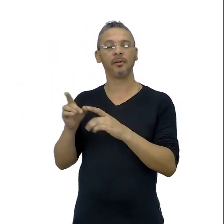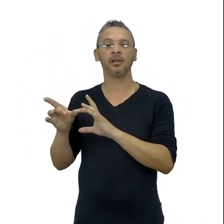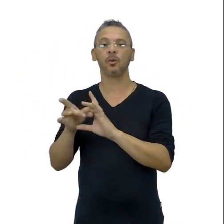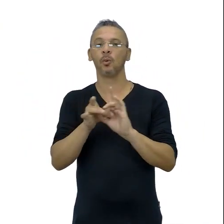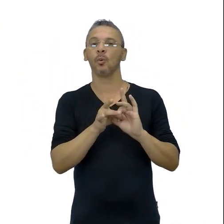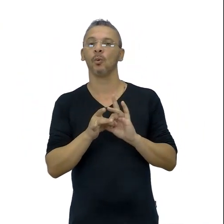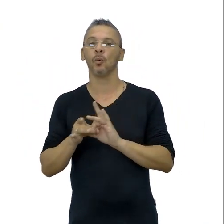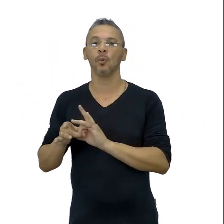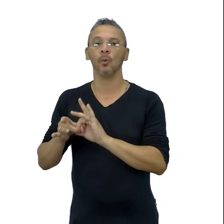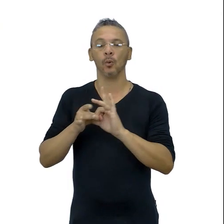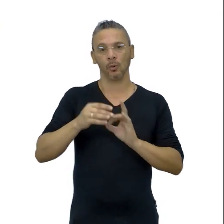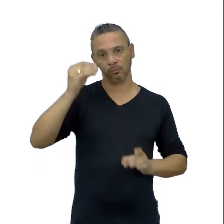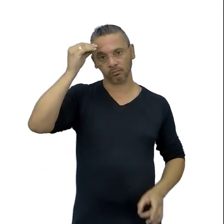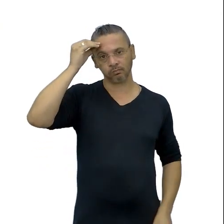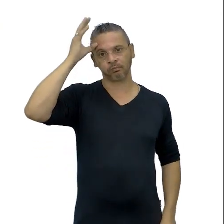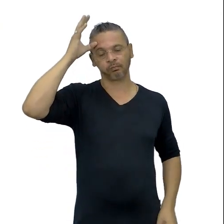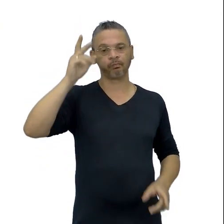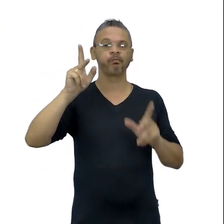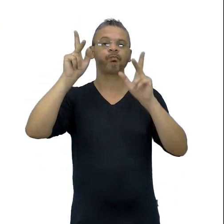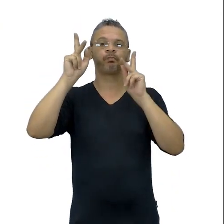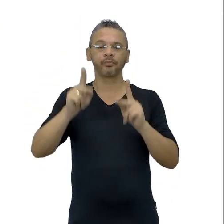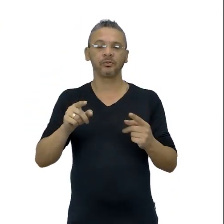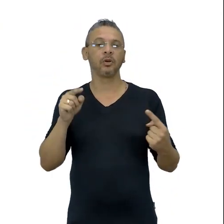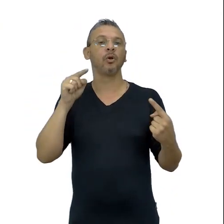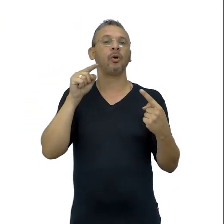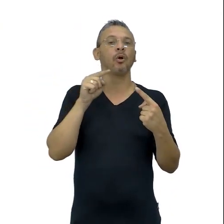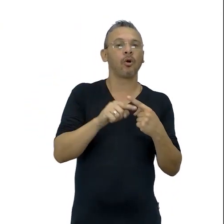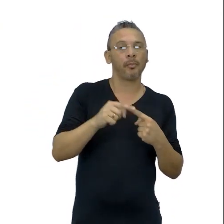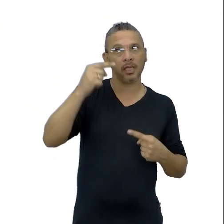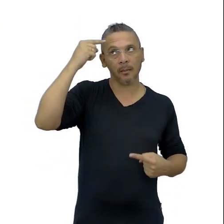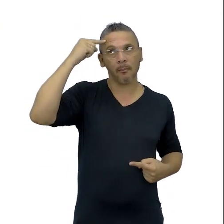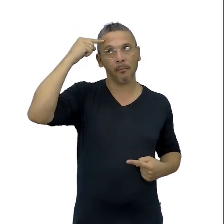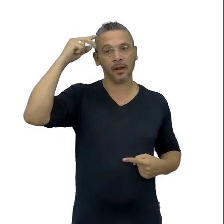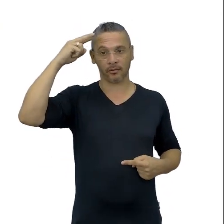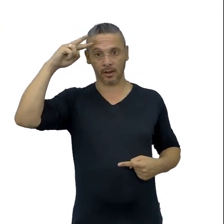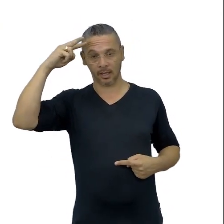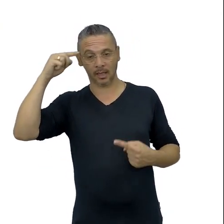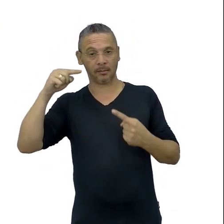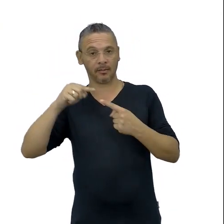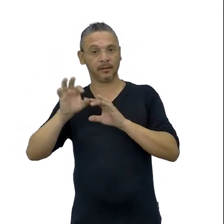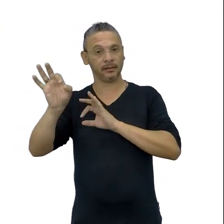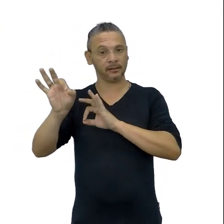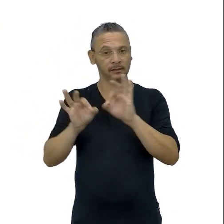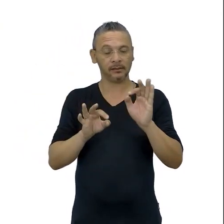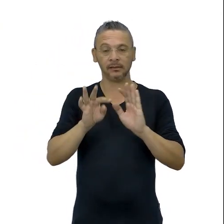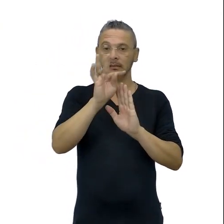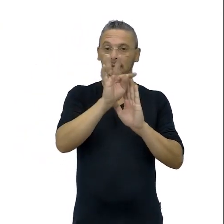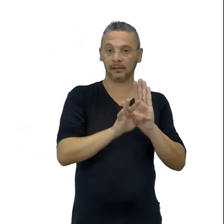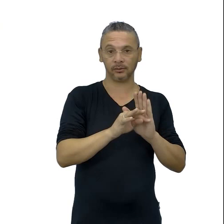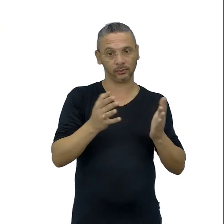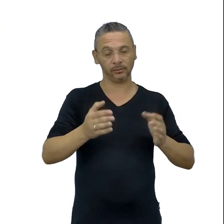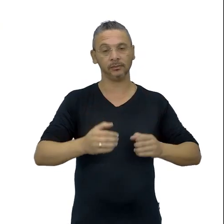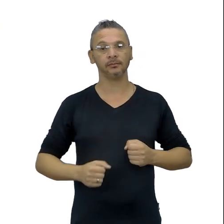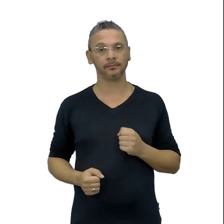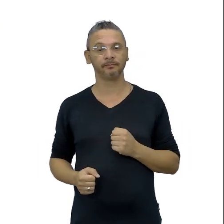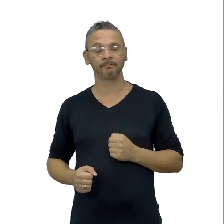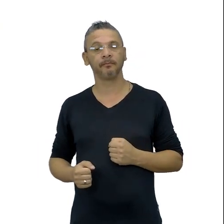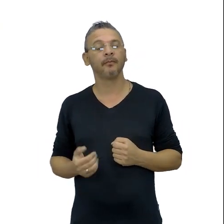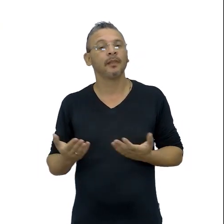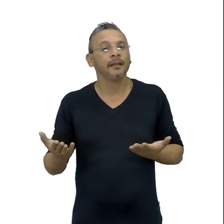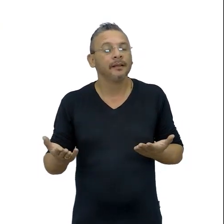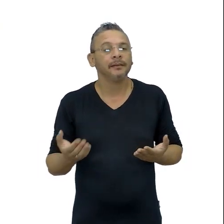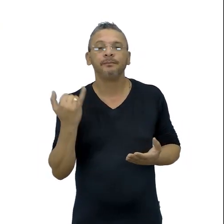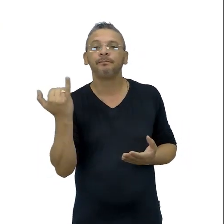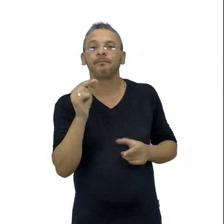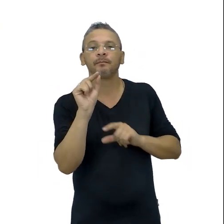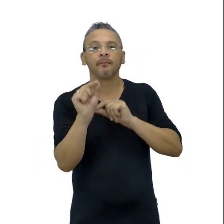os conhecimentos prévios aos esquemas mentais do leitor diante do texto lido.